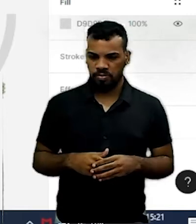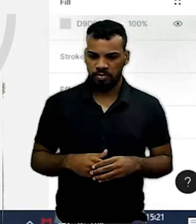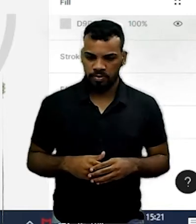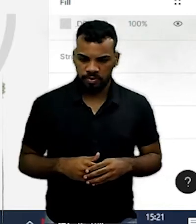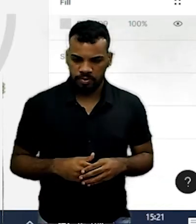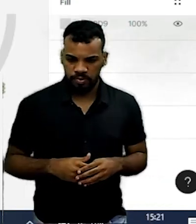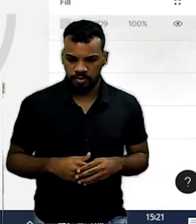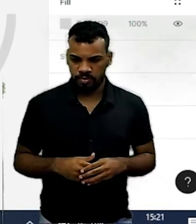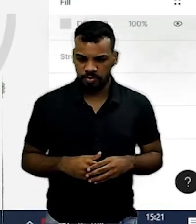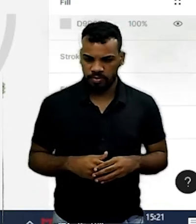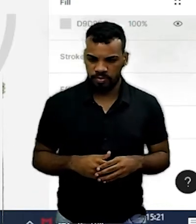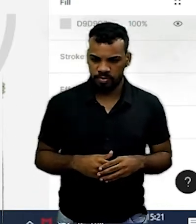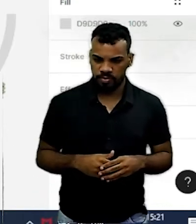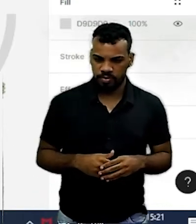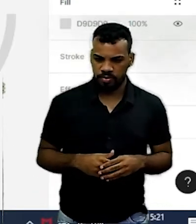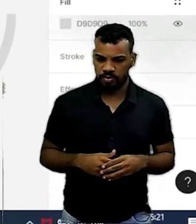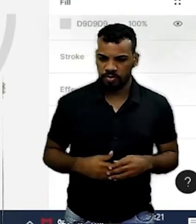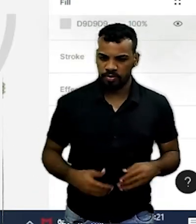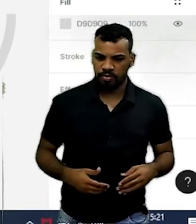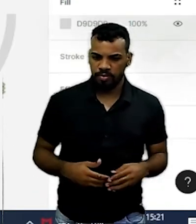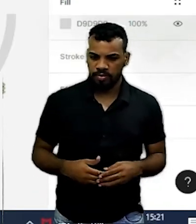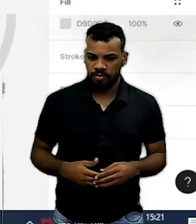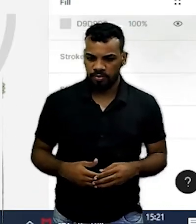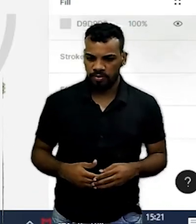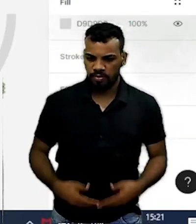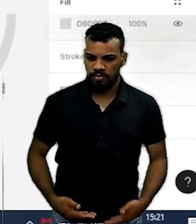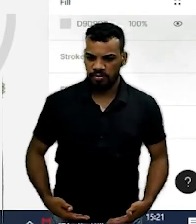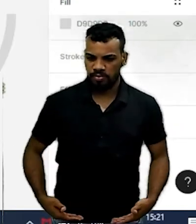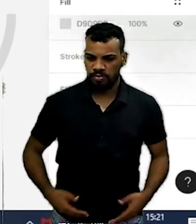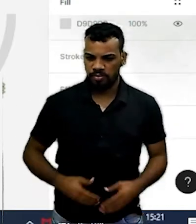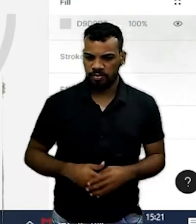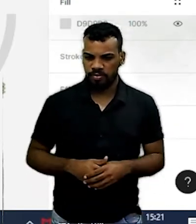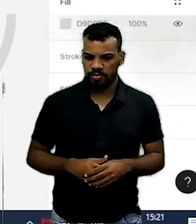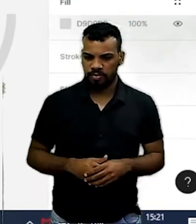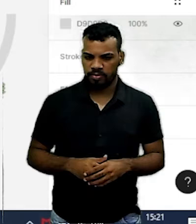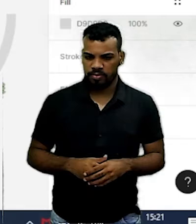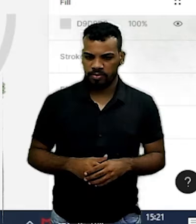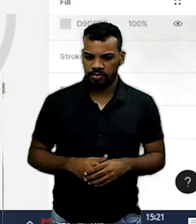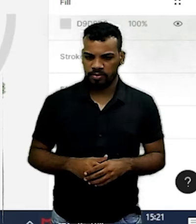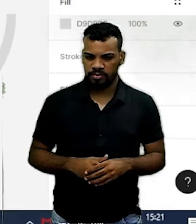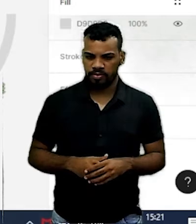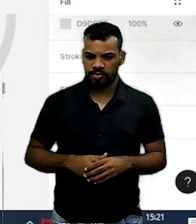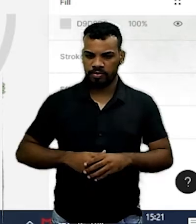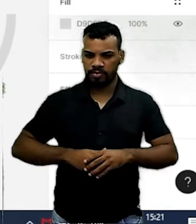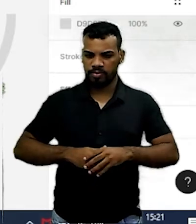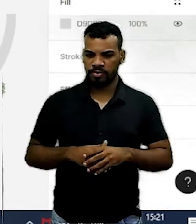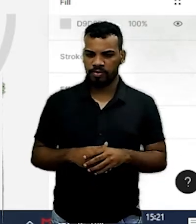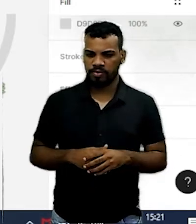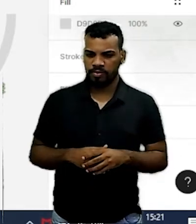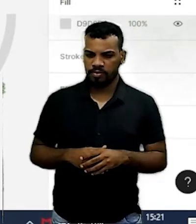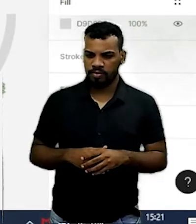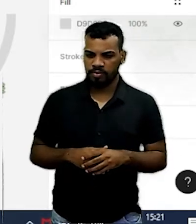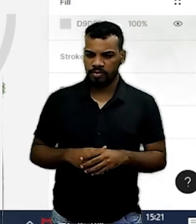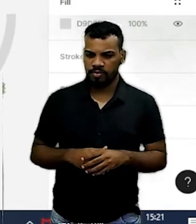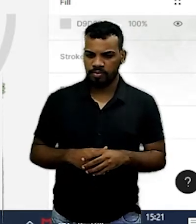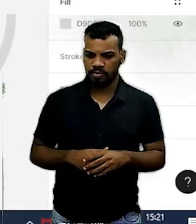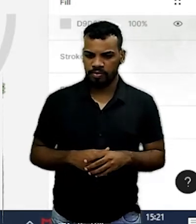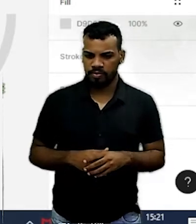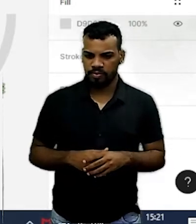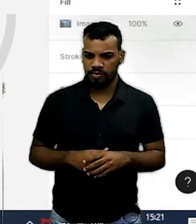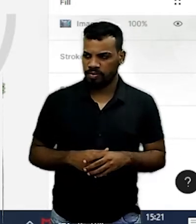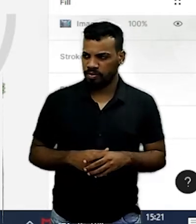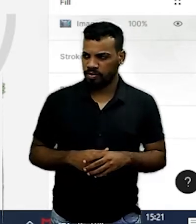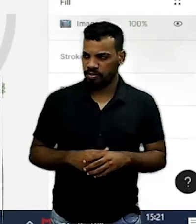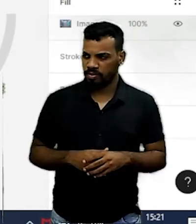Aí perceba que o meu cursor, ele virou a imagem. Então, se eu aperto aqui no meu